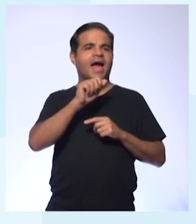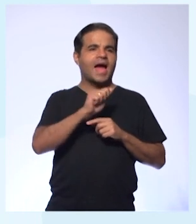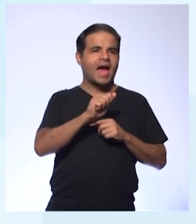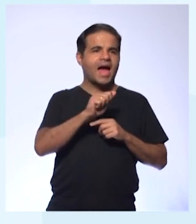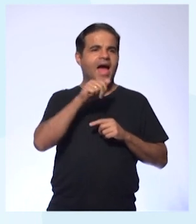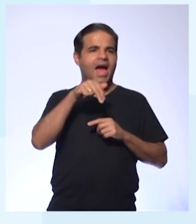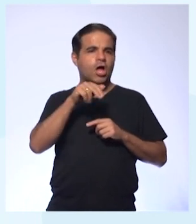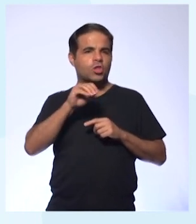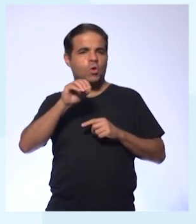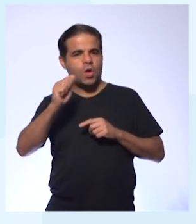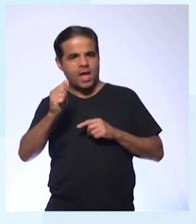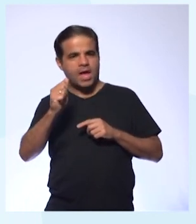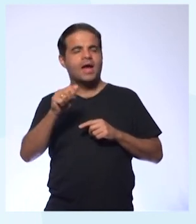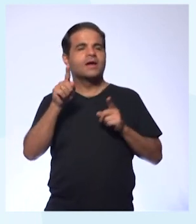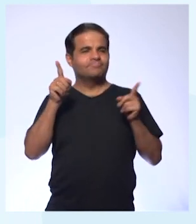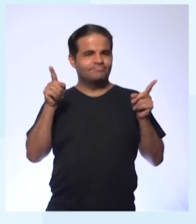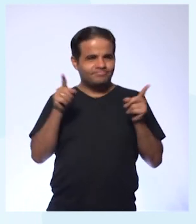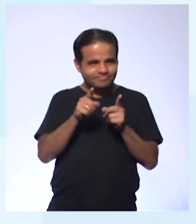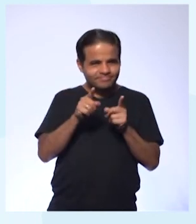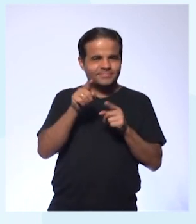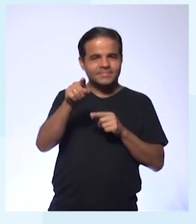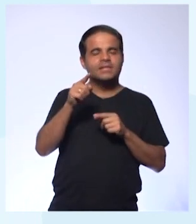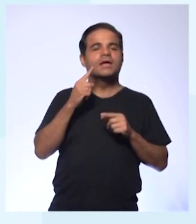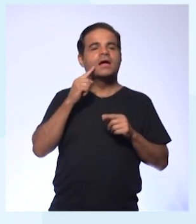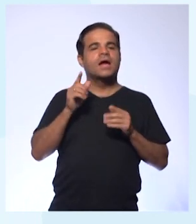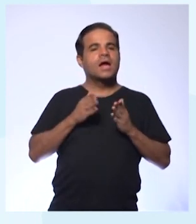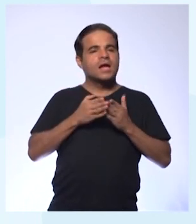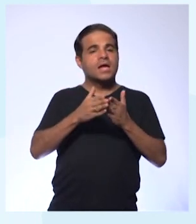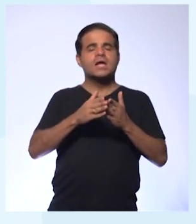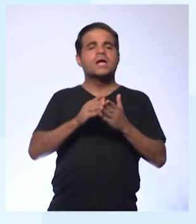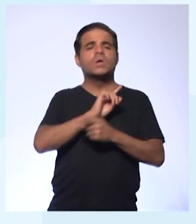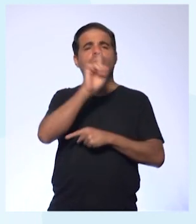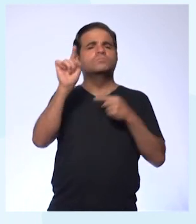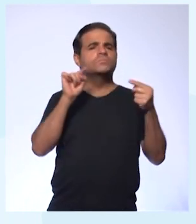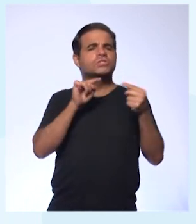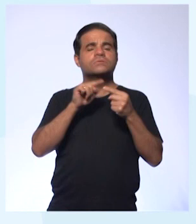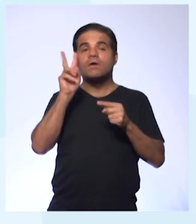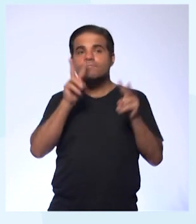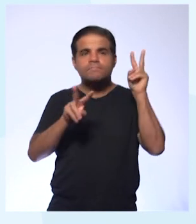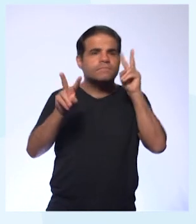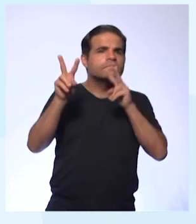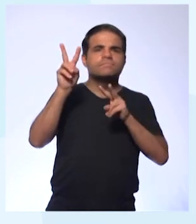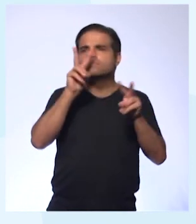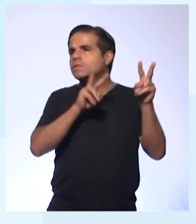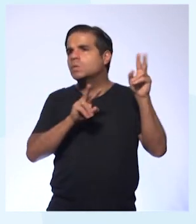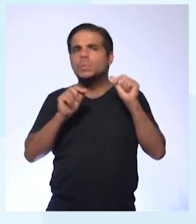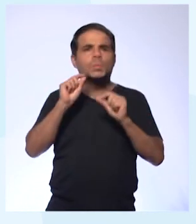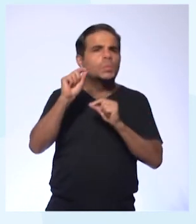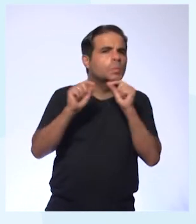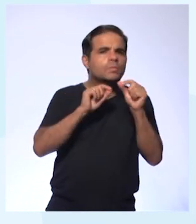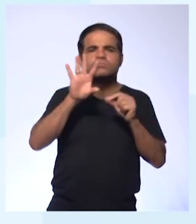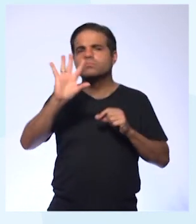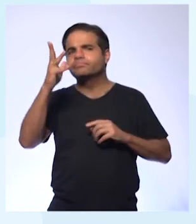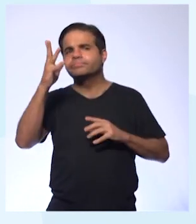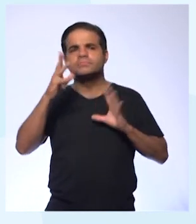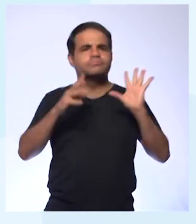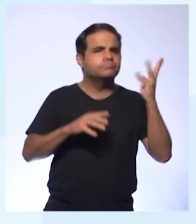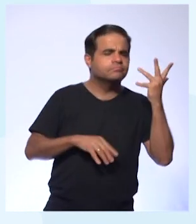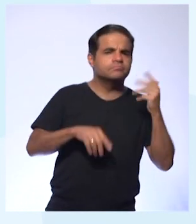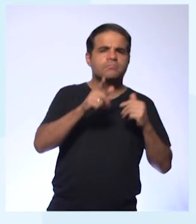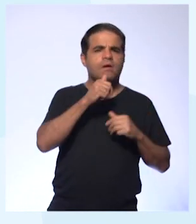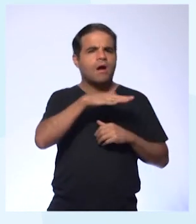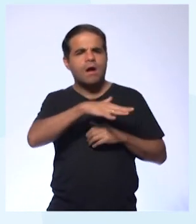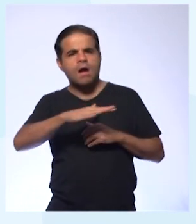está aí na embarcação deles, né? Sua missão é entender e prever mudanças no clima, tempo,